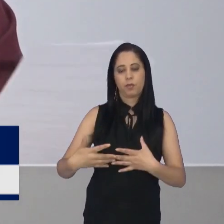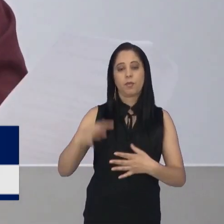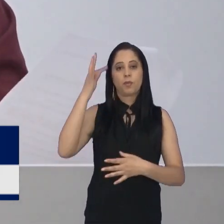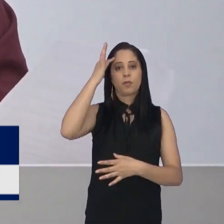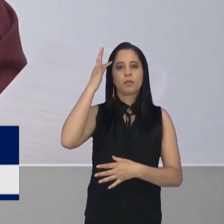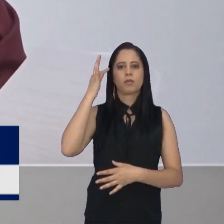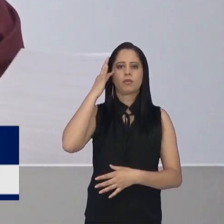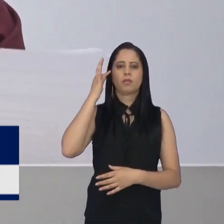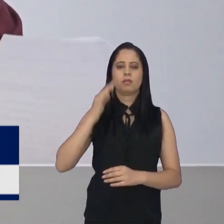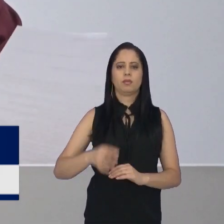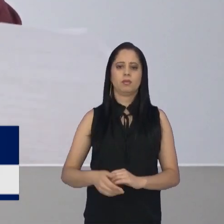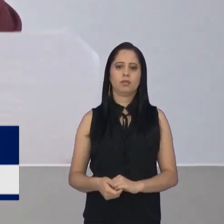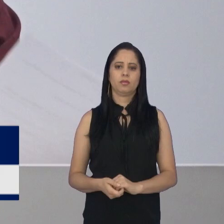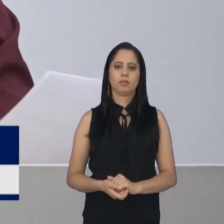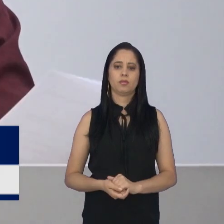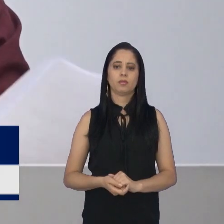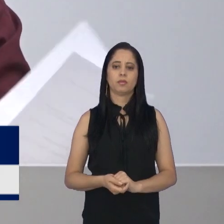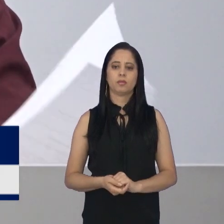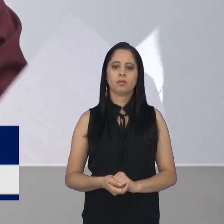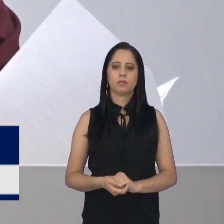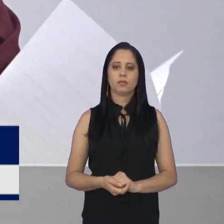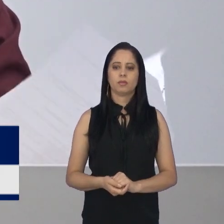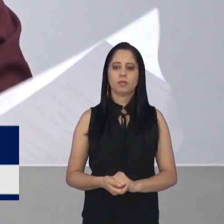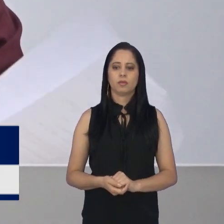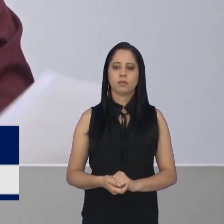Tomás Henrique.